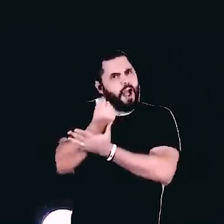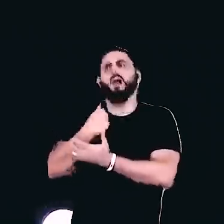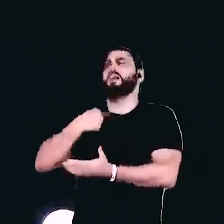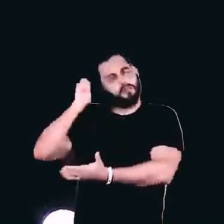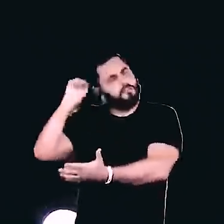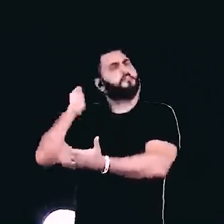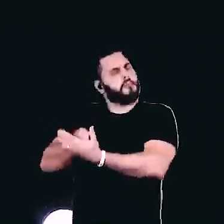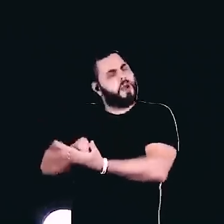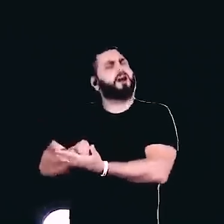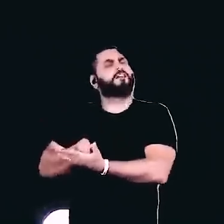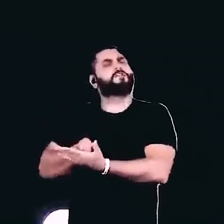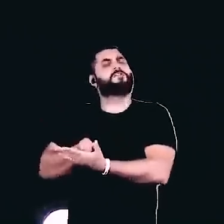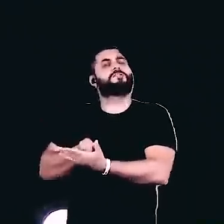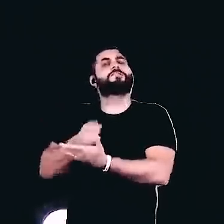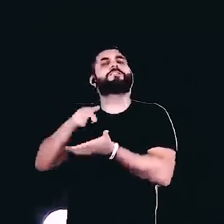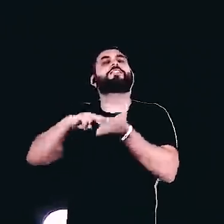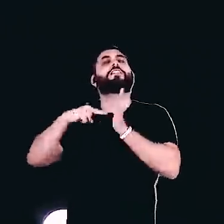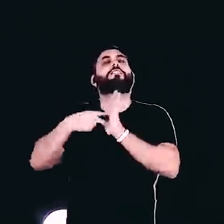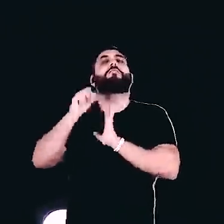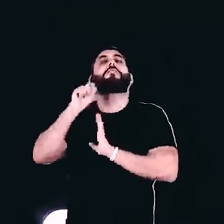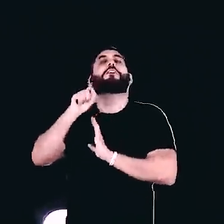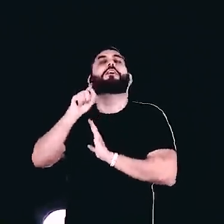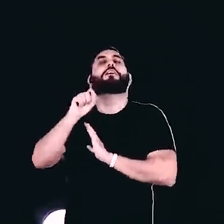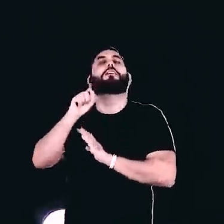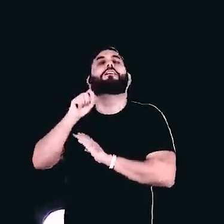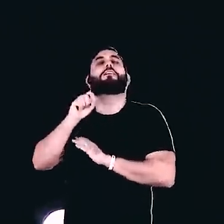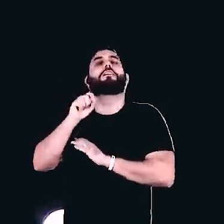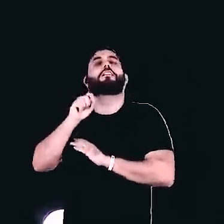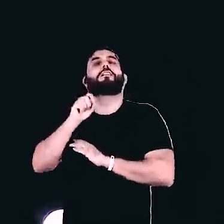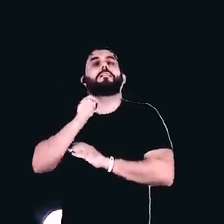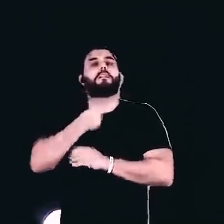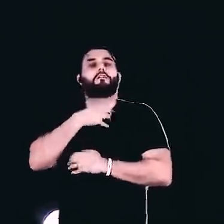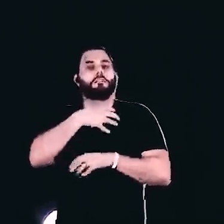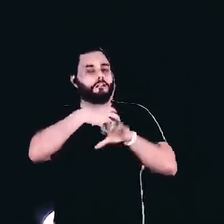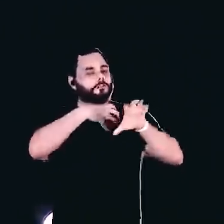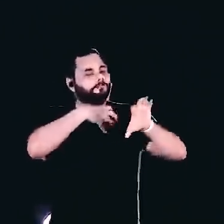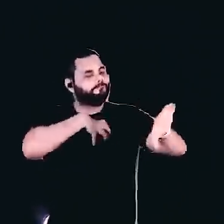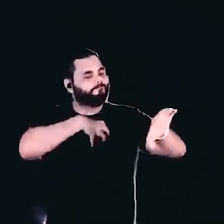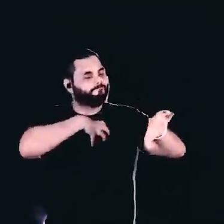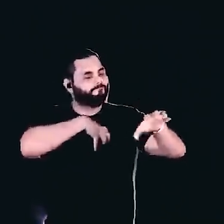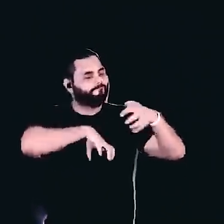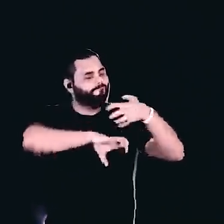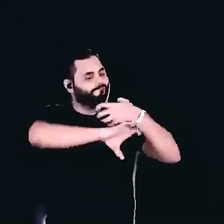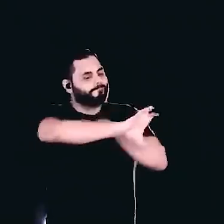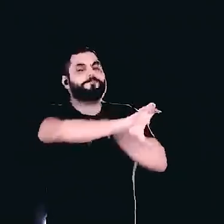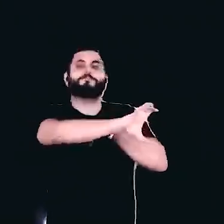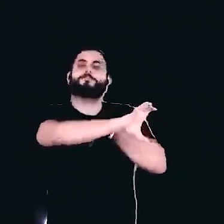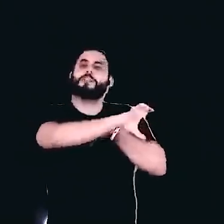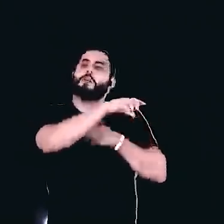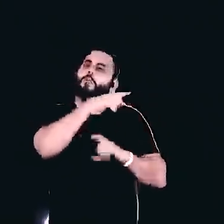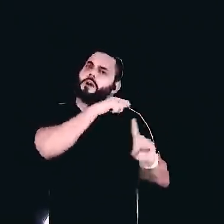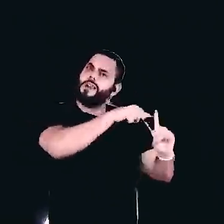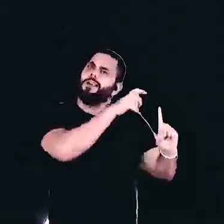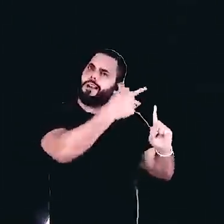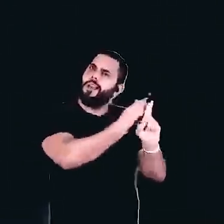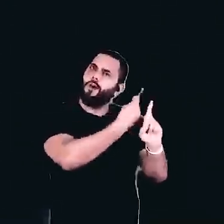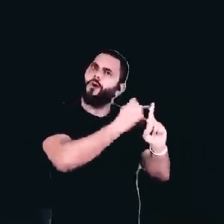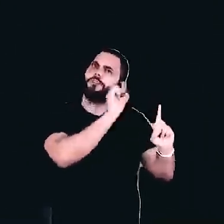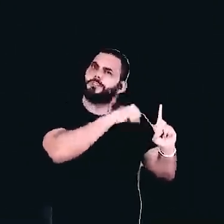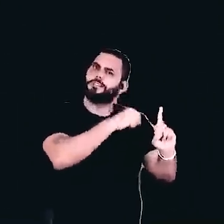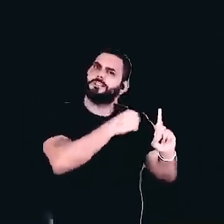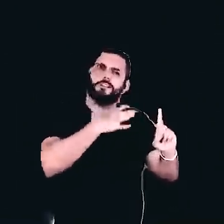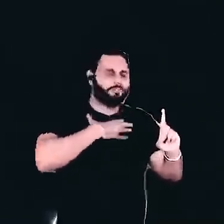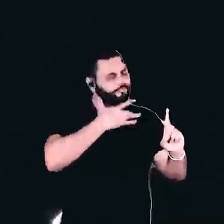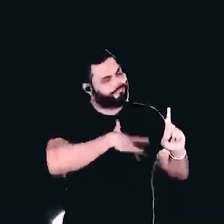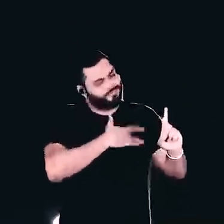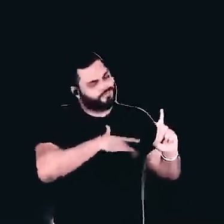pagar. O que é isso? Isso é profunda identificação. Paulo se identificou com o erro de Onésimo. Ele disse assim, estou com